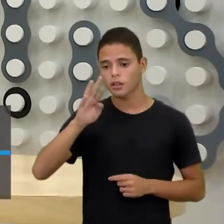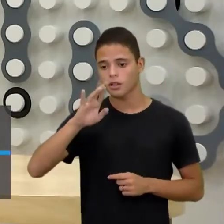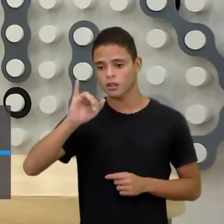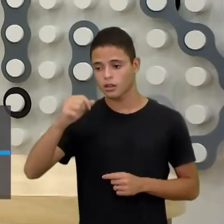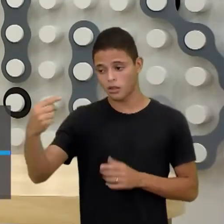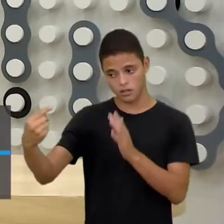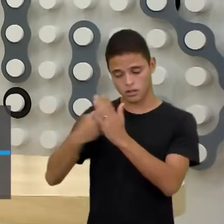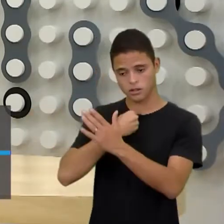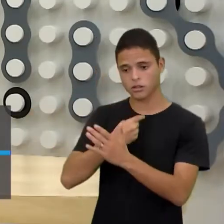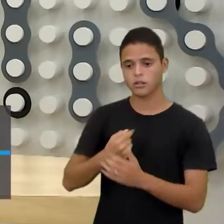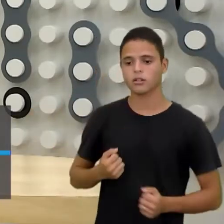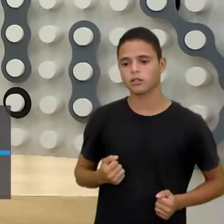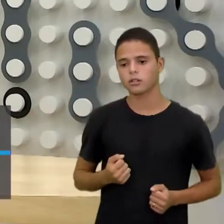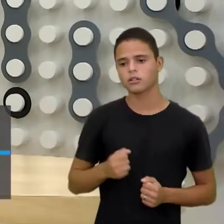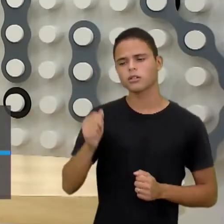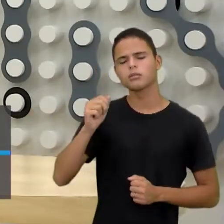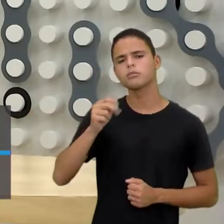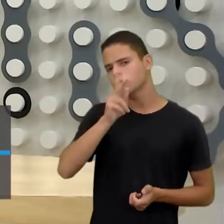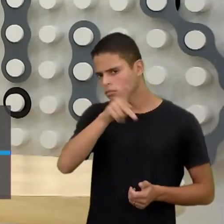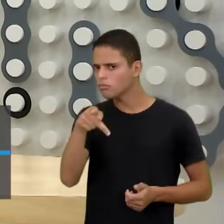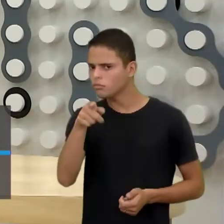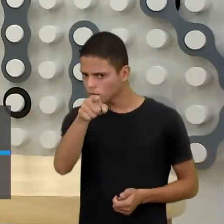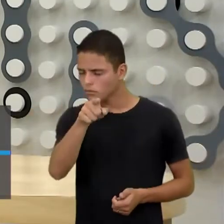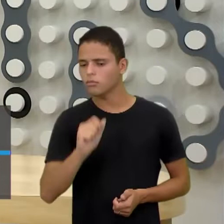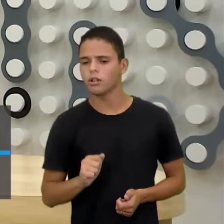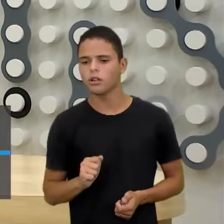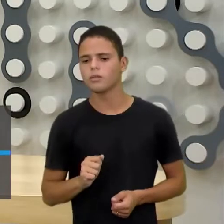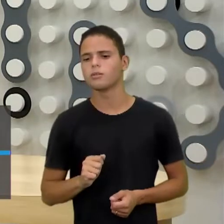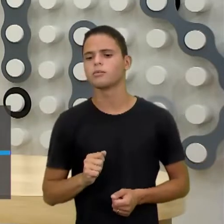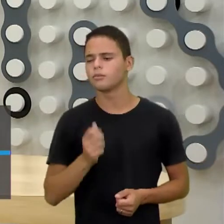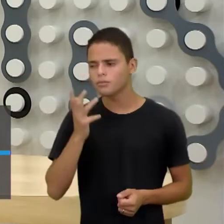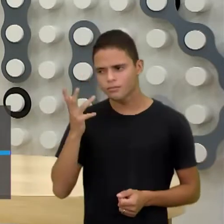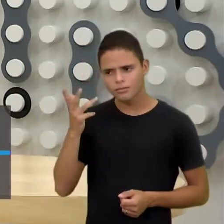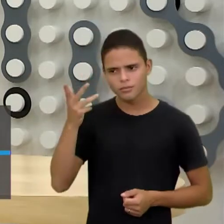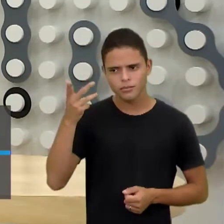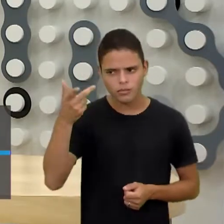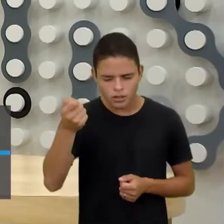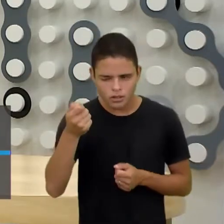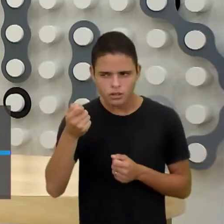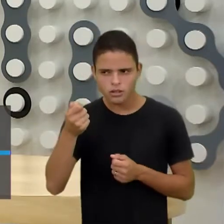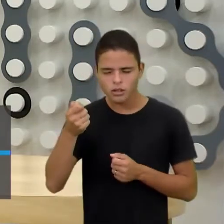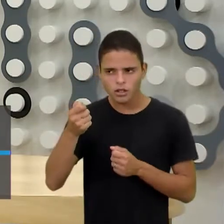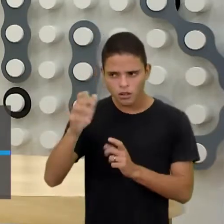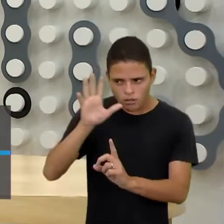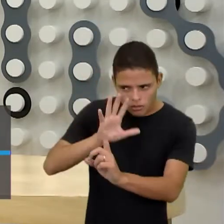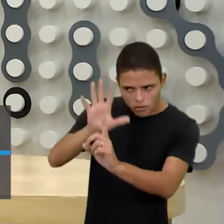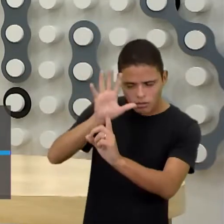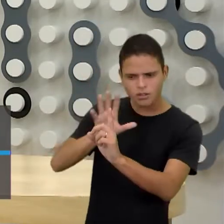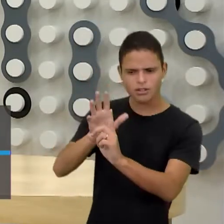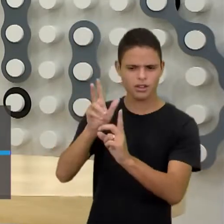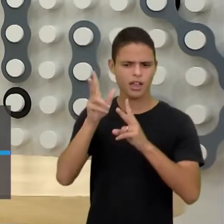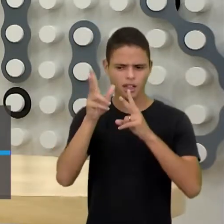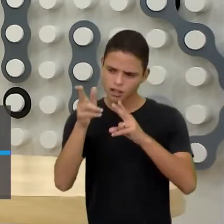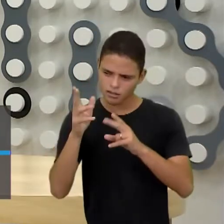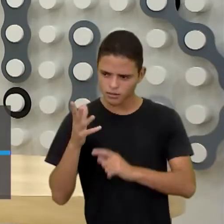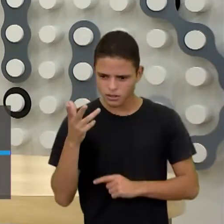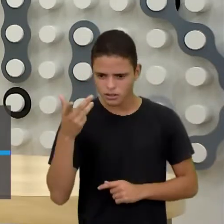responder. Ela pergunta assim, professor Mauro, a manipulação é um tipo de argumentação?